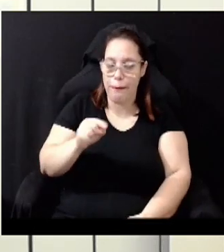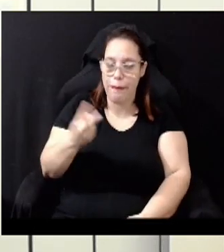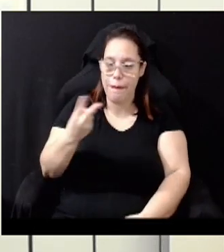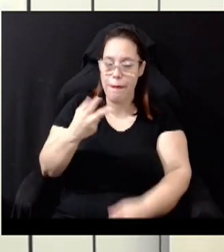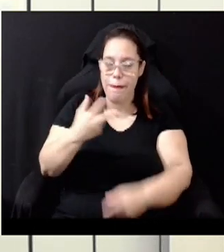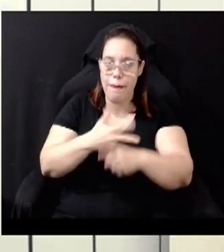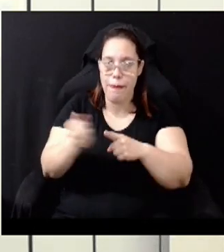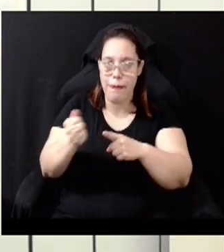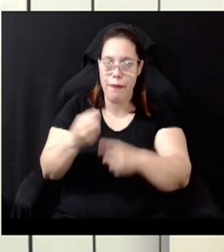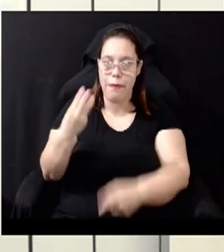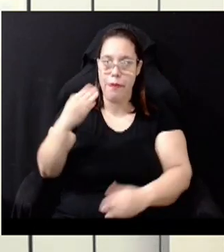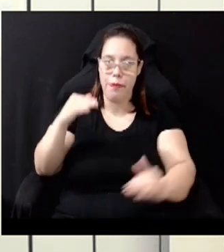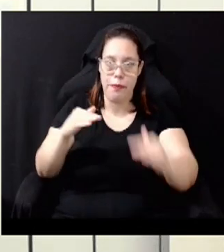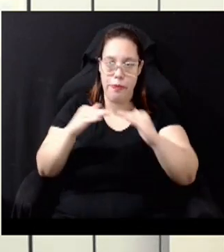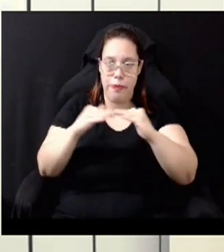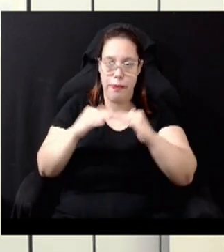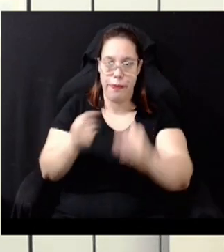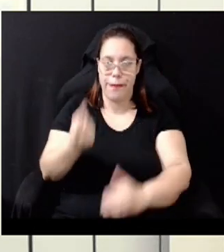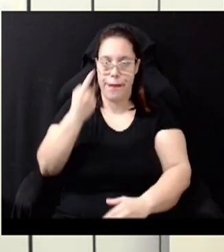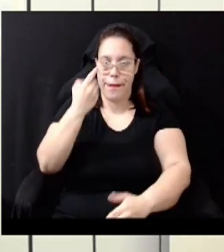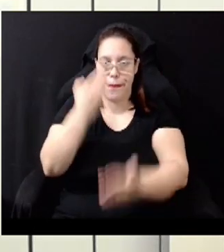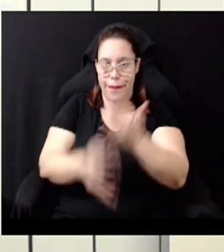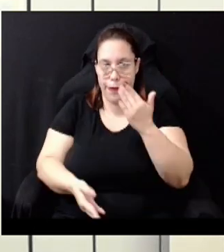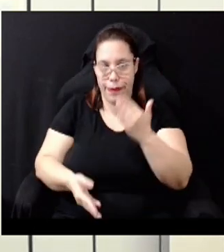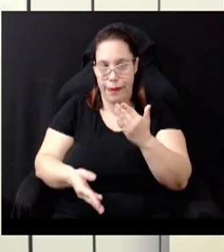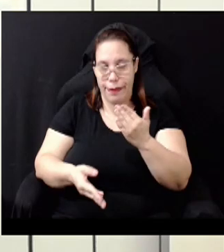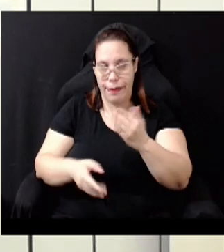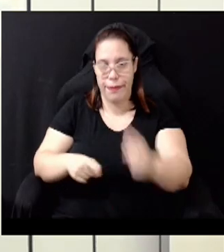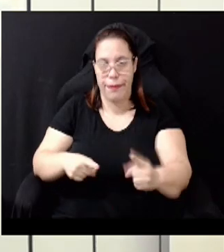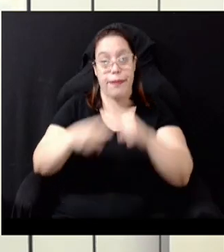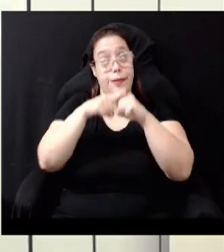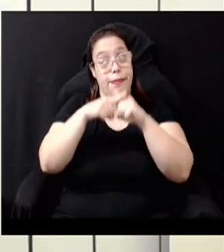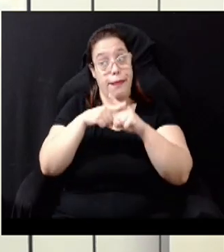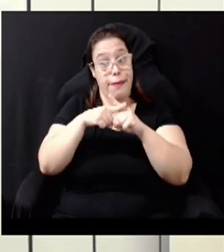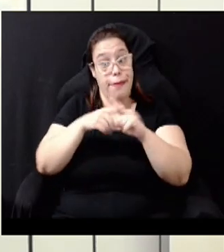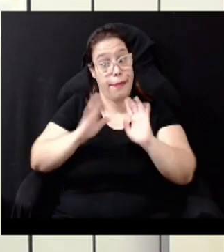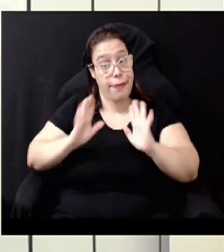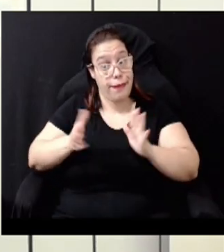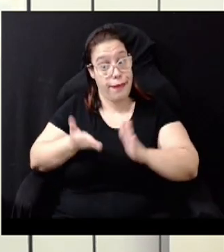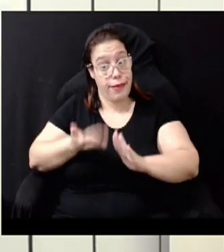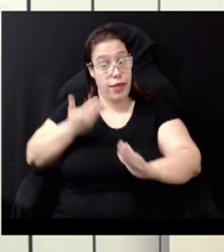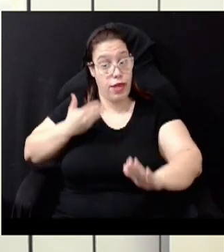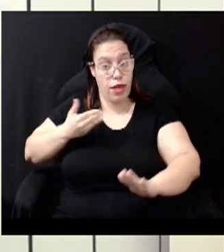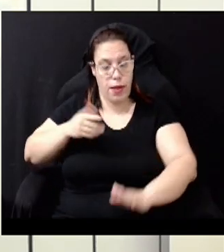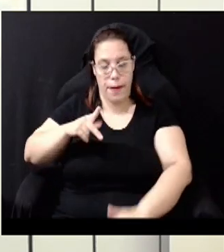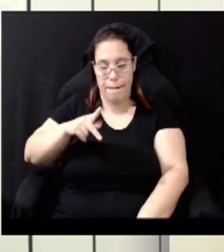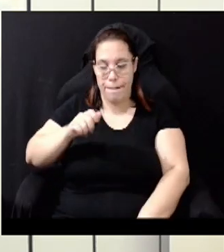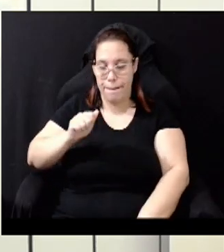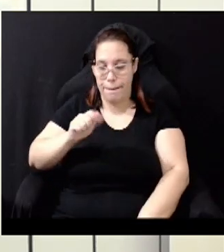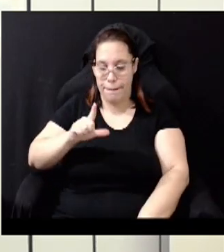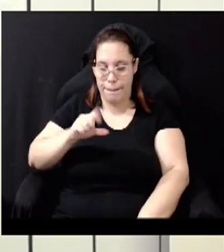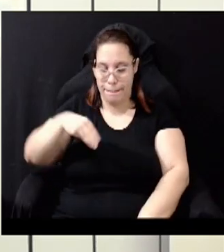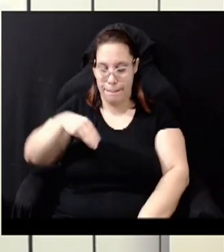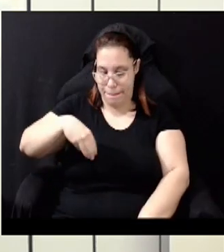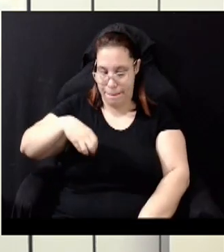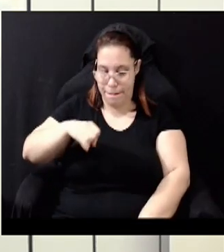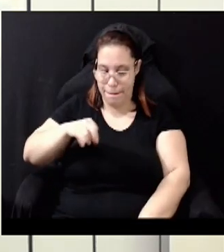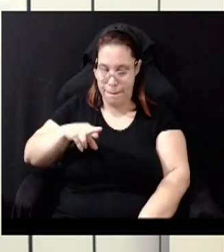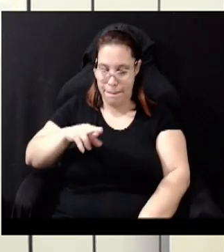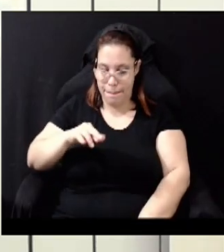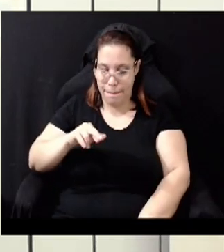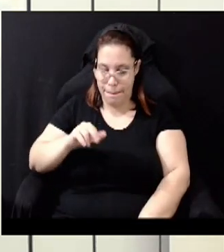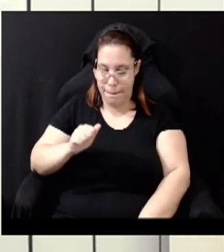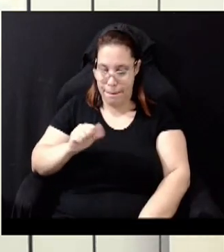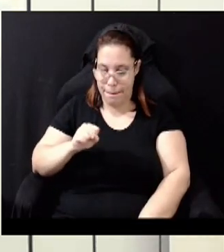3 empates e 1 derrota na competição. Está atrás do Palmeiras, que tem 11 pontos, e do líder São